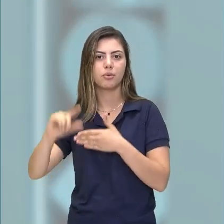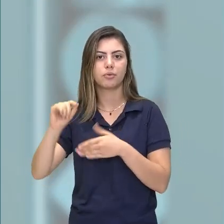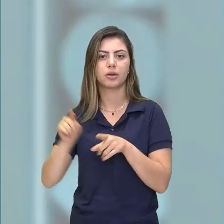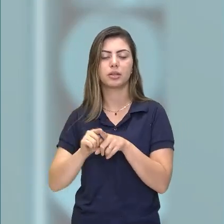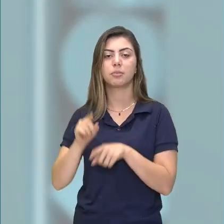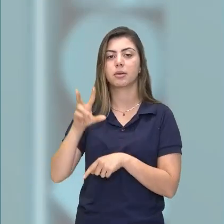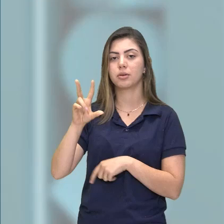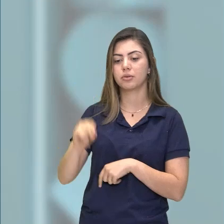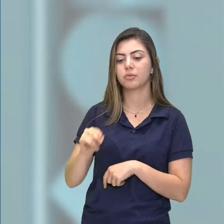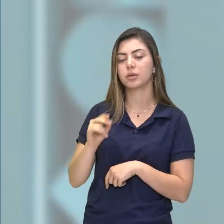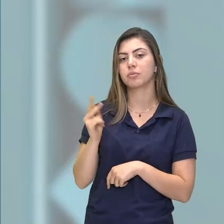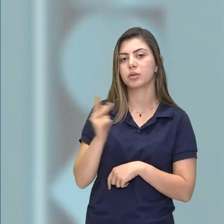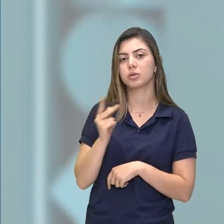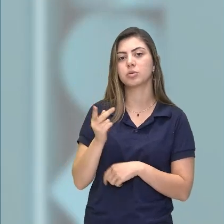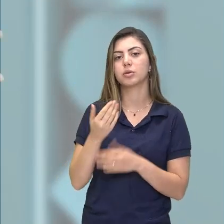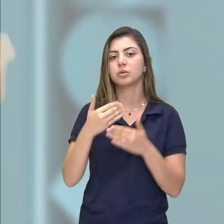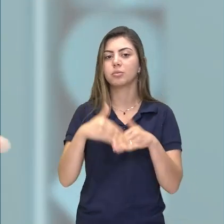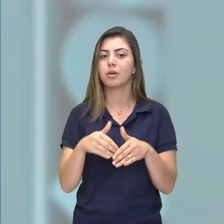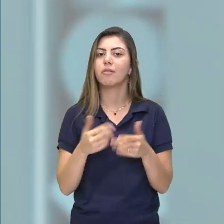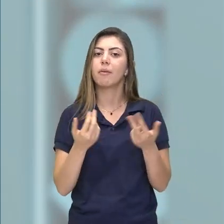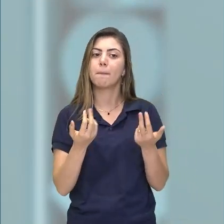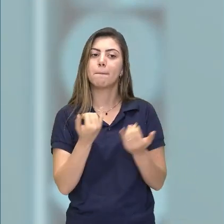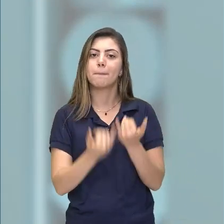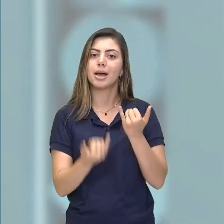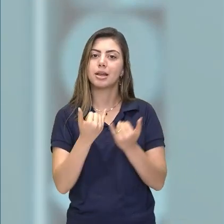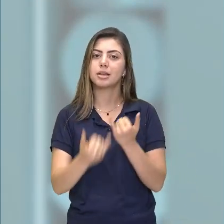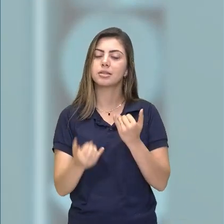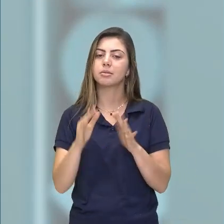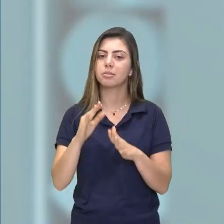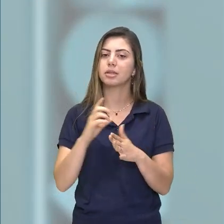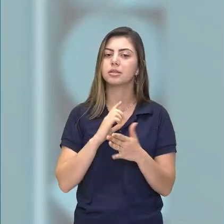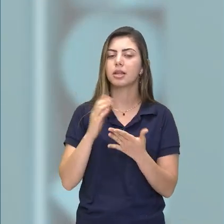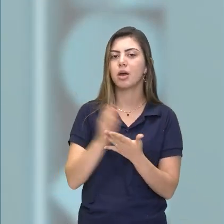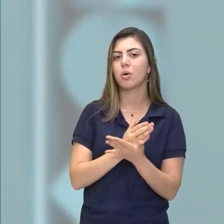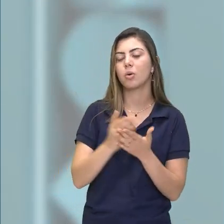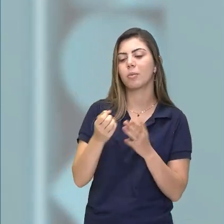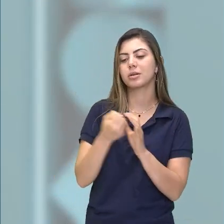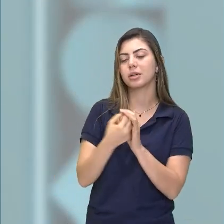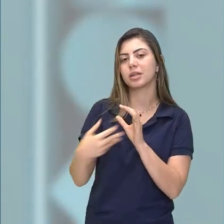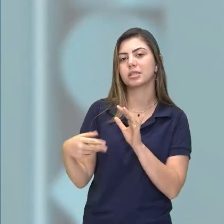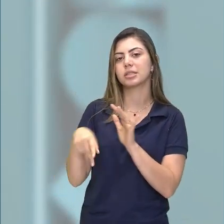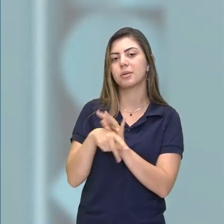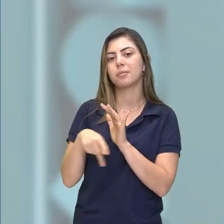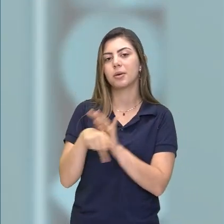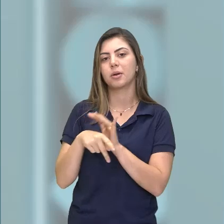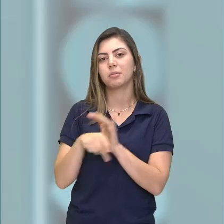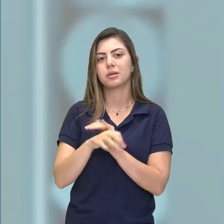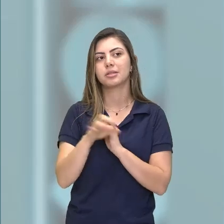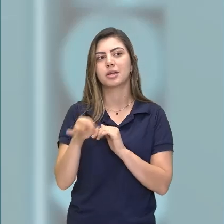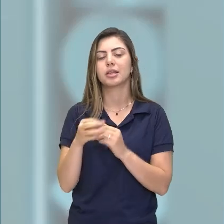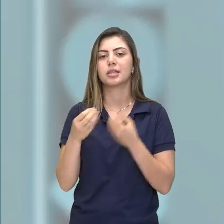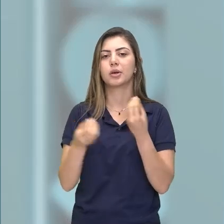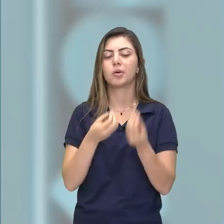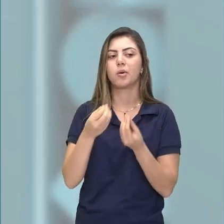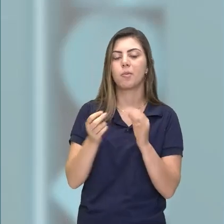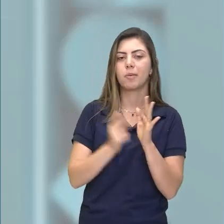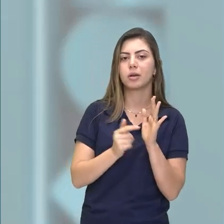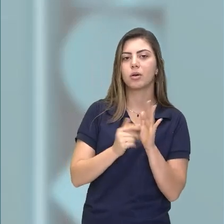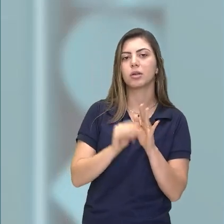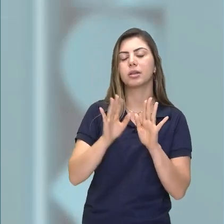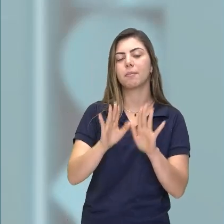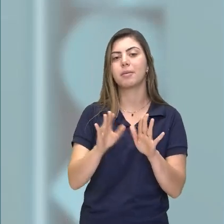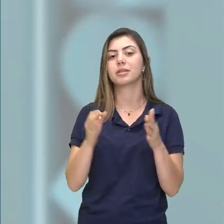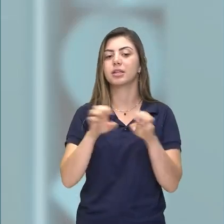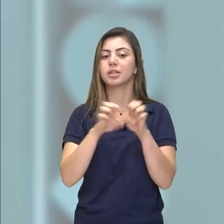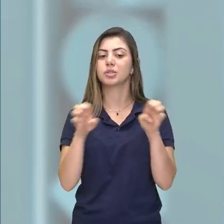a mesma estrutura no que tange a folha. Claro que existem algumas especificações que mudam quanto à correção, né? Mas a